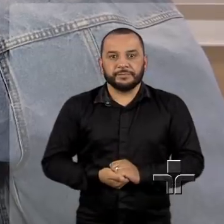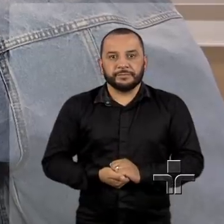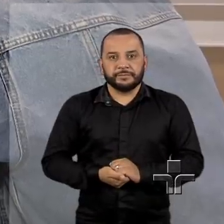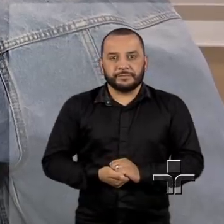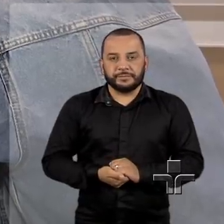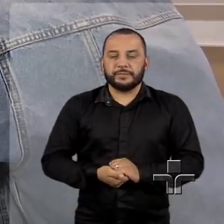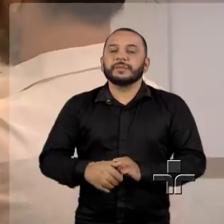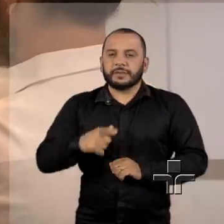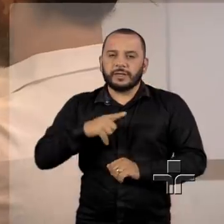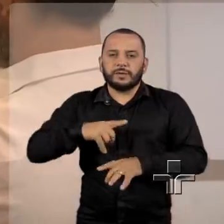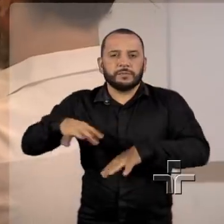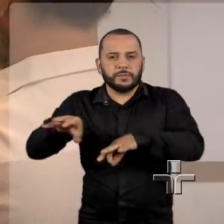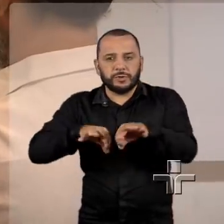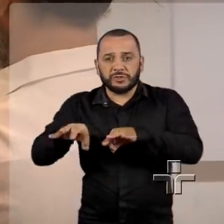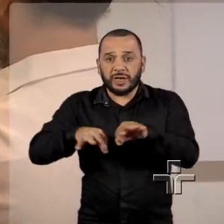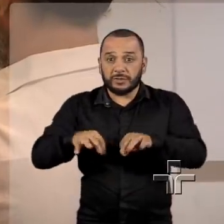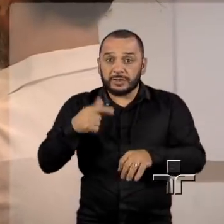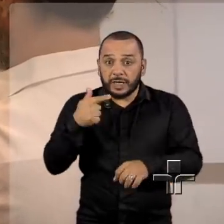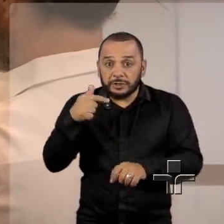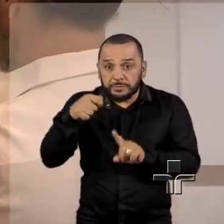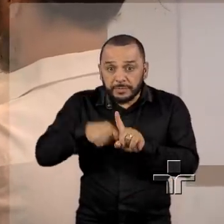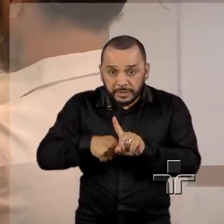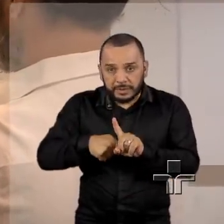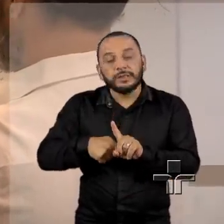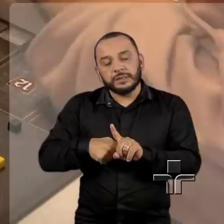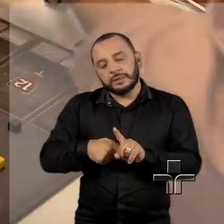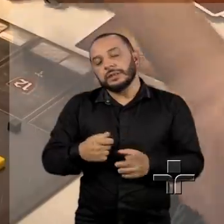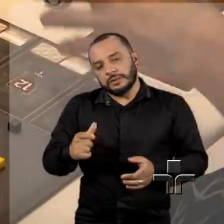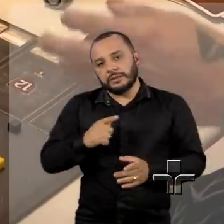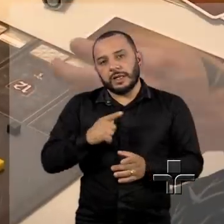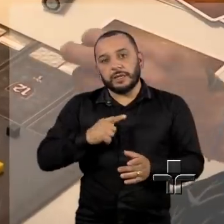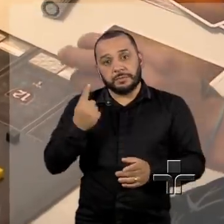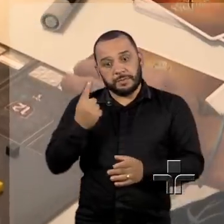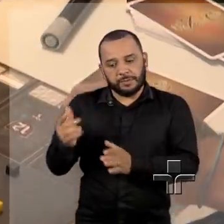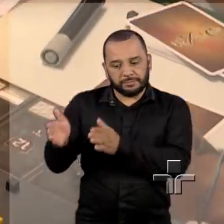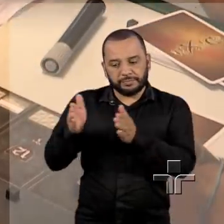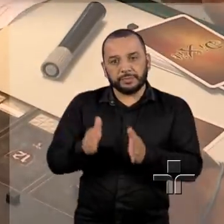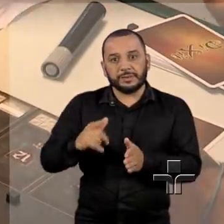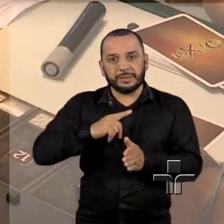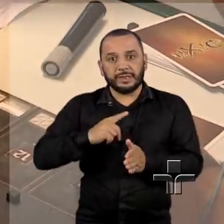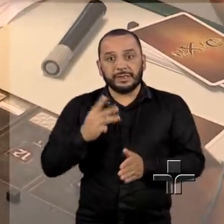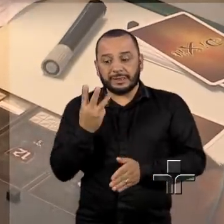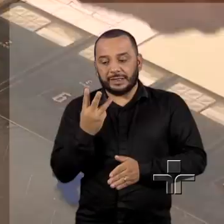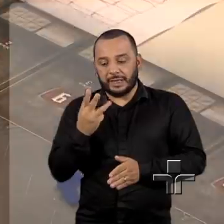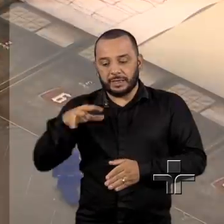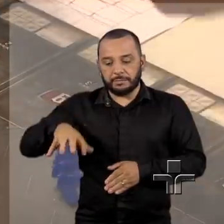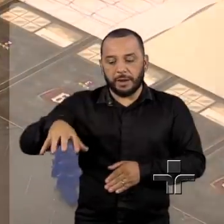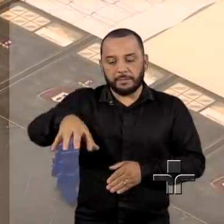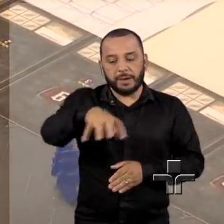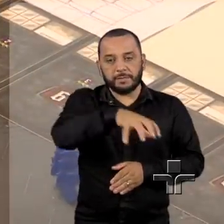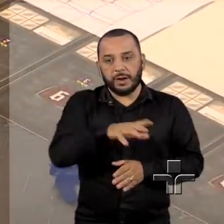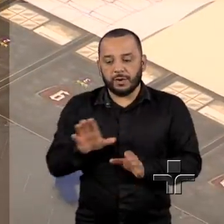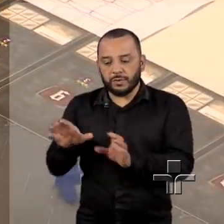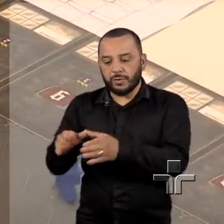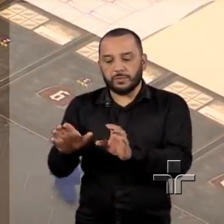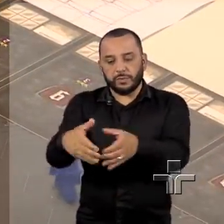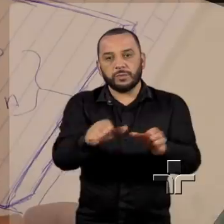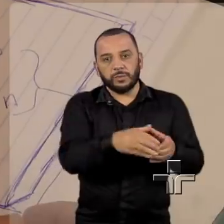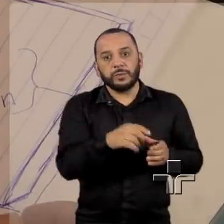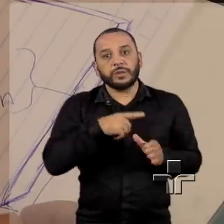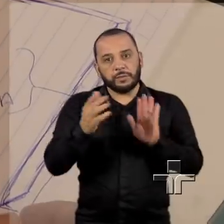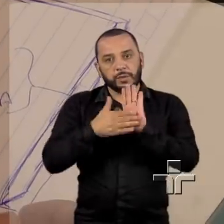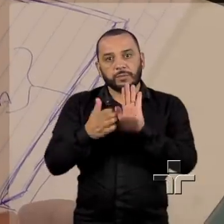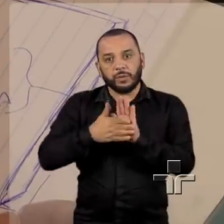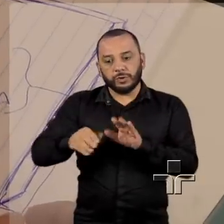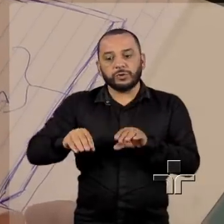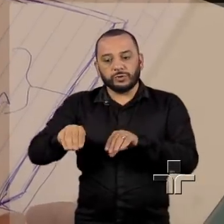Eles trabalham no projeto há 7 meses. A primeira etapa dividiu os alunos em 3 grupos. Cada um propôs um jogo diferente.